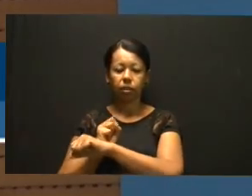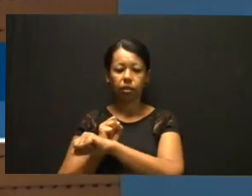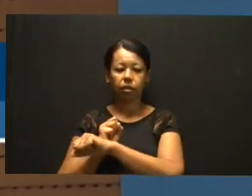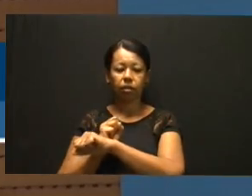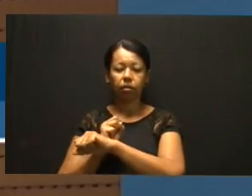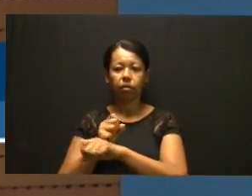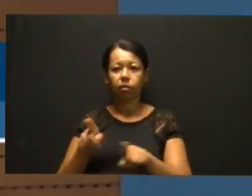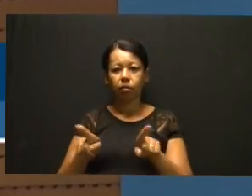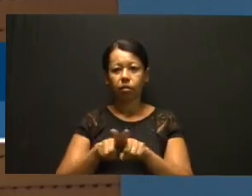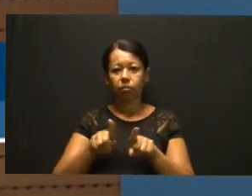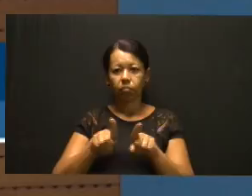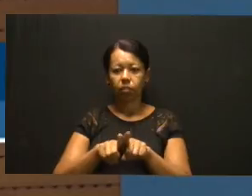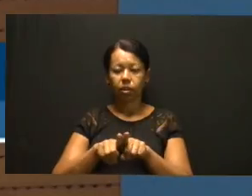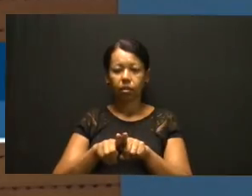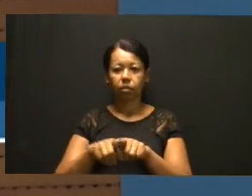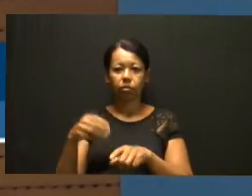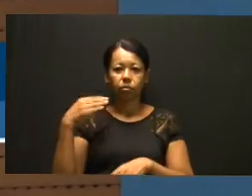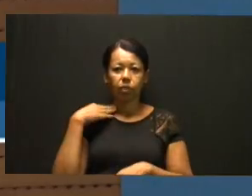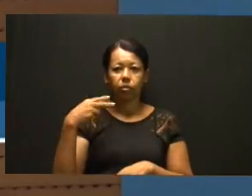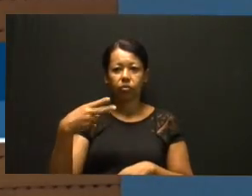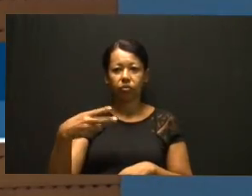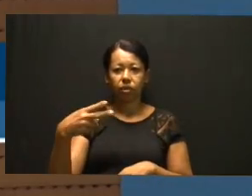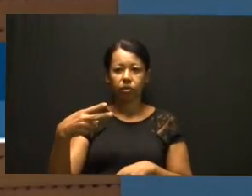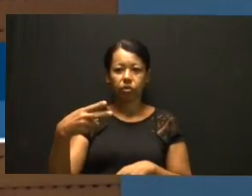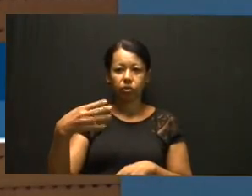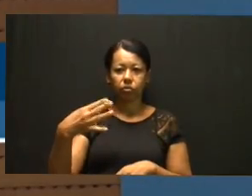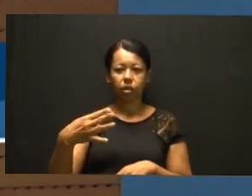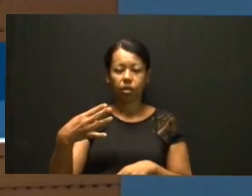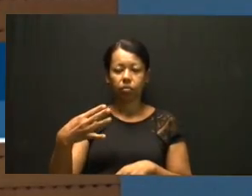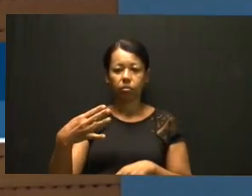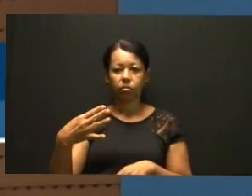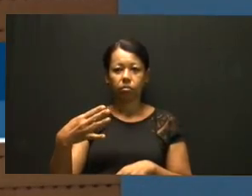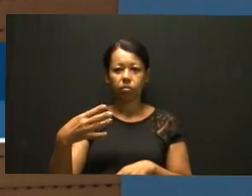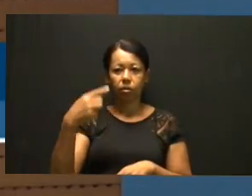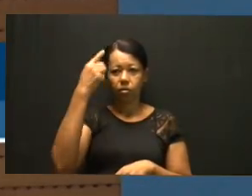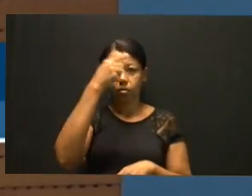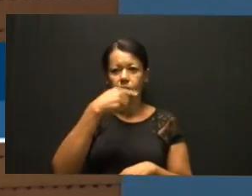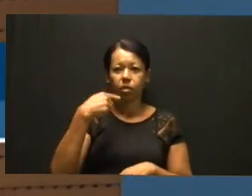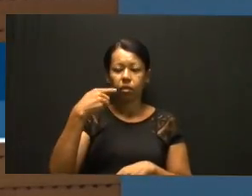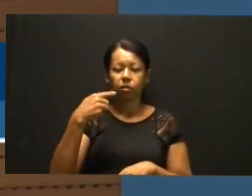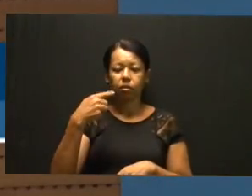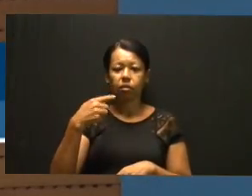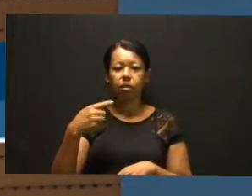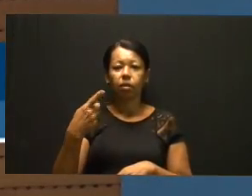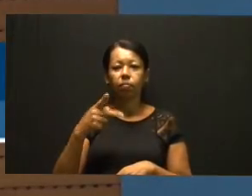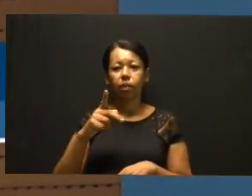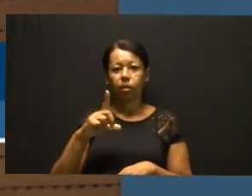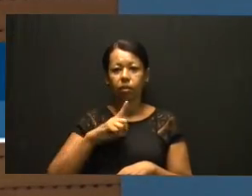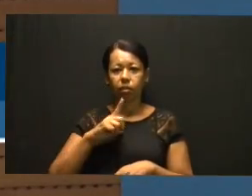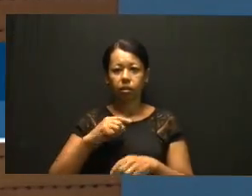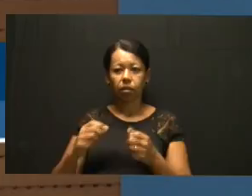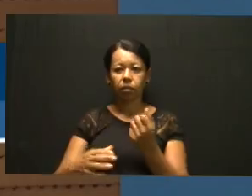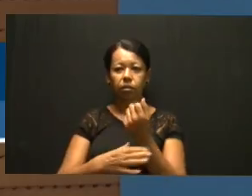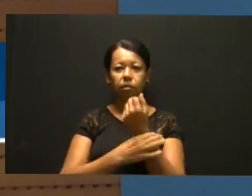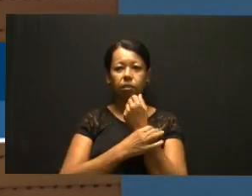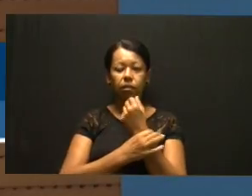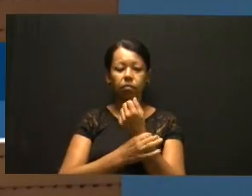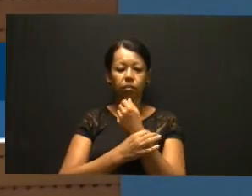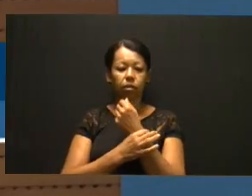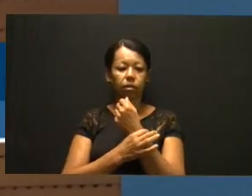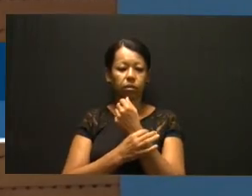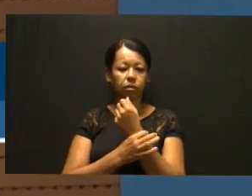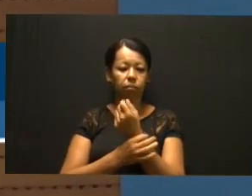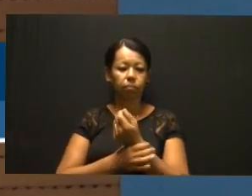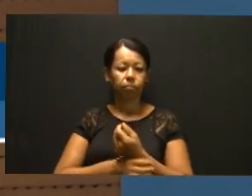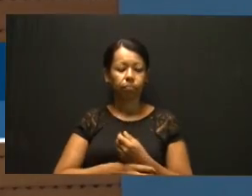24 horas, né, essa instalação desse painel, para que possamos ter uma segurança entre